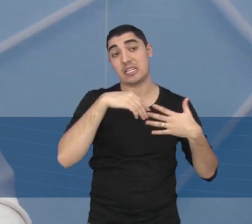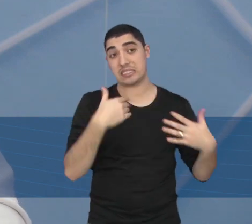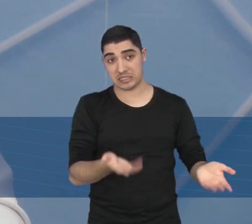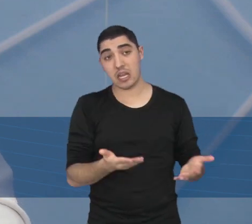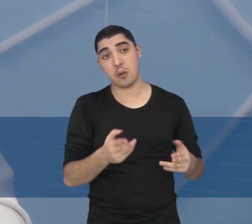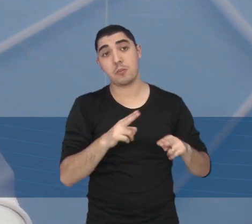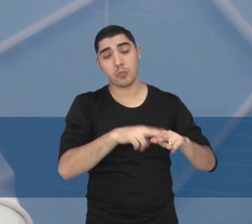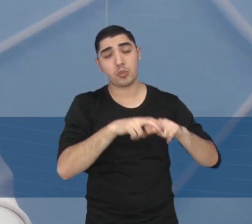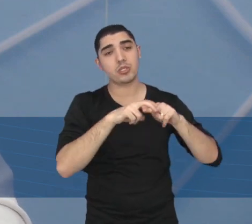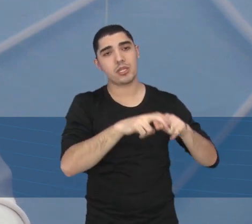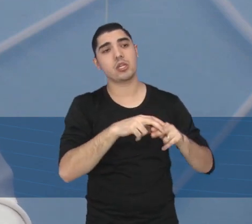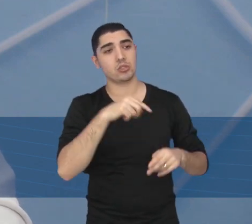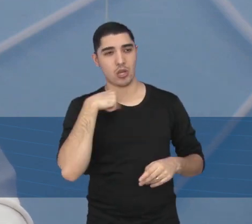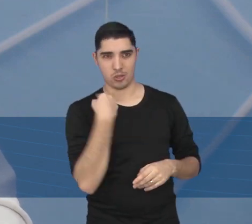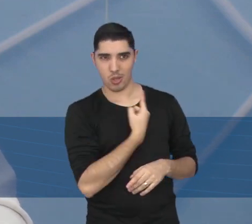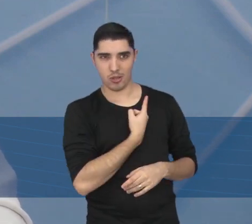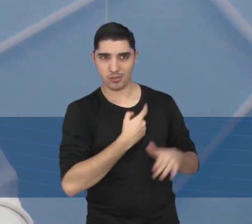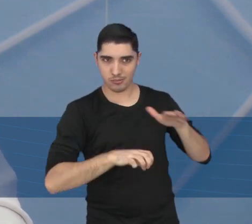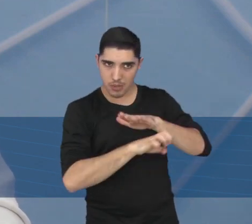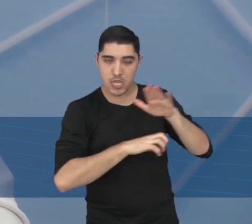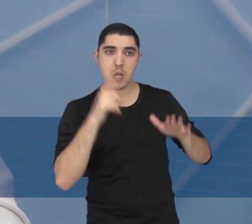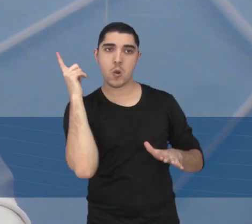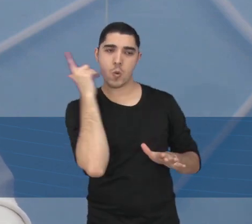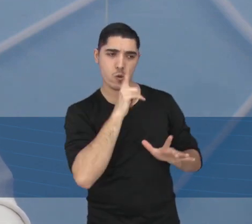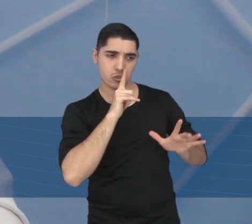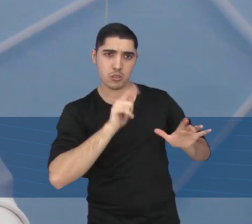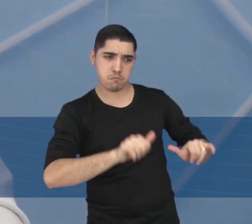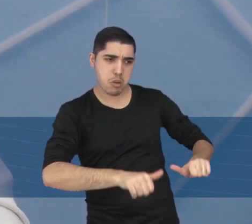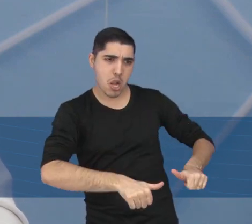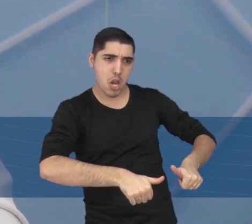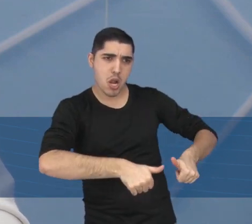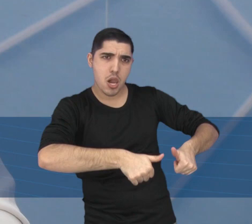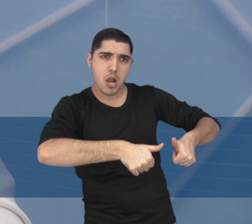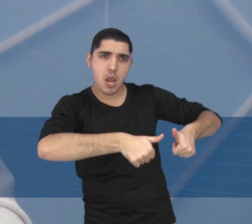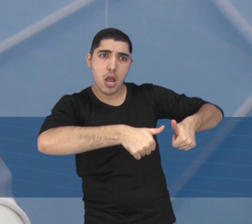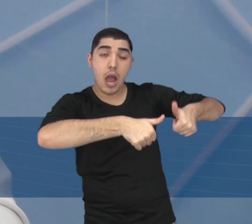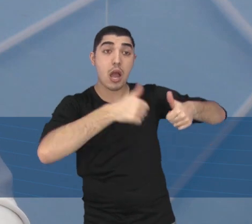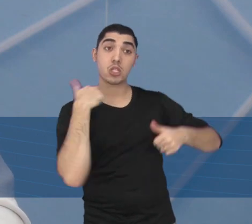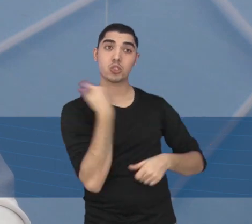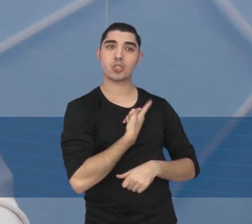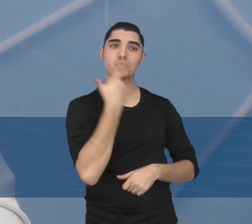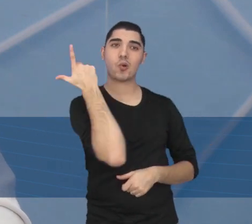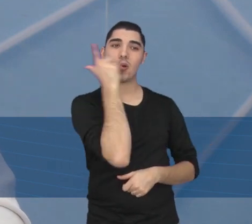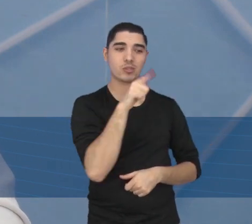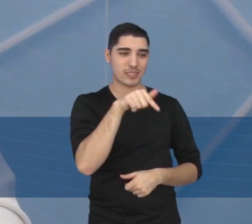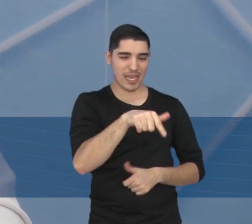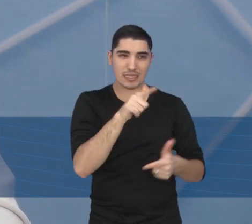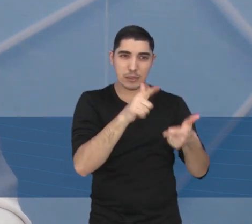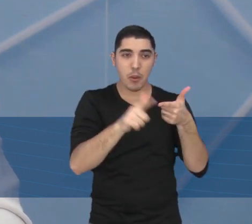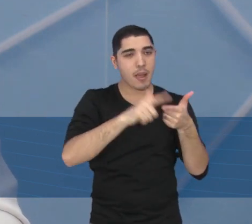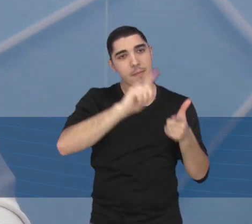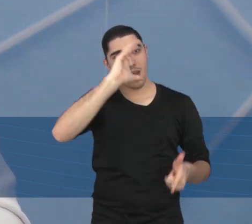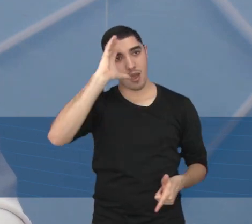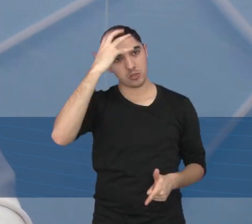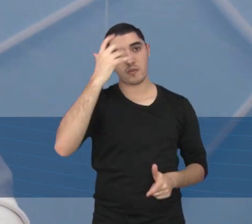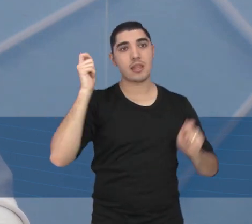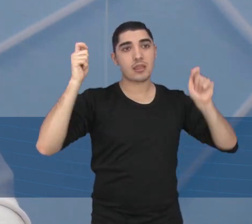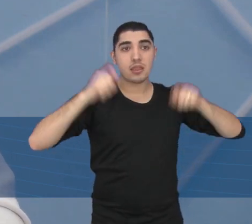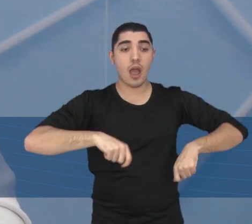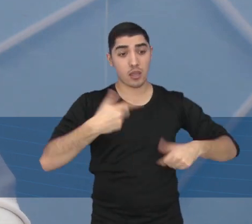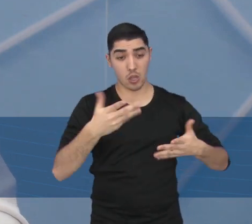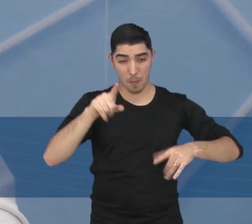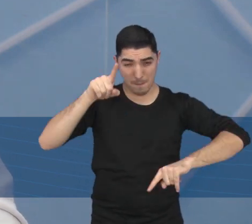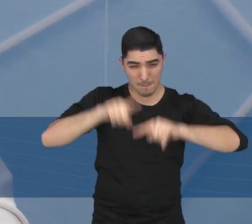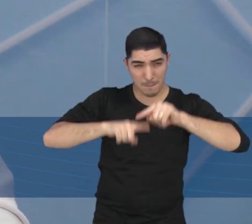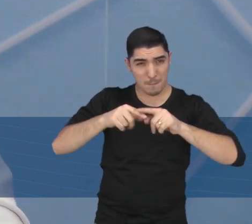GMC ela se especializou de tal forma que a gente tem ali uma solução muito completa e para grande quantidade de